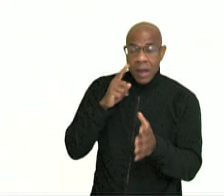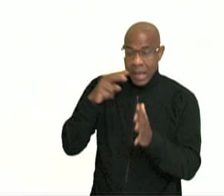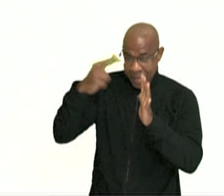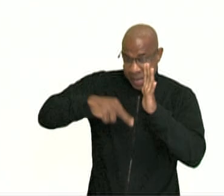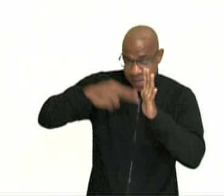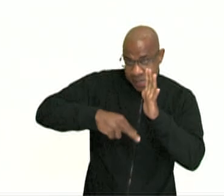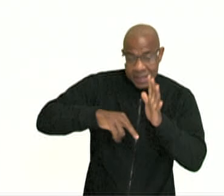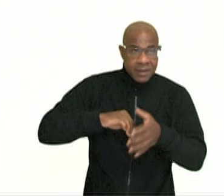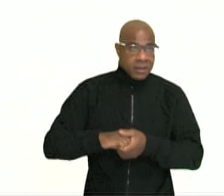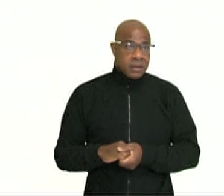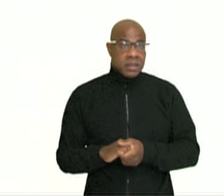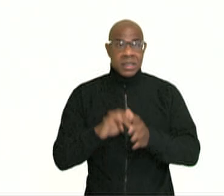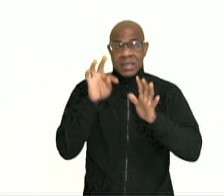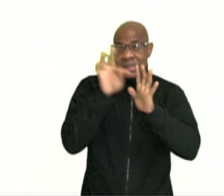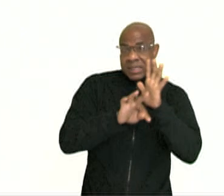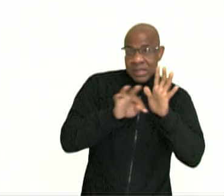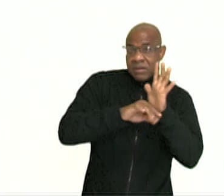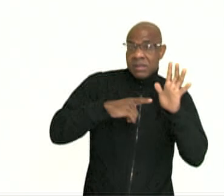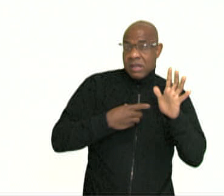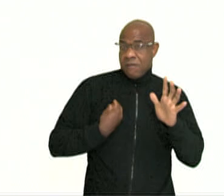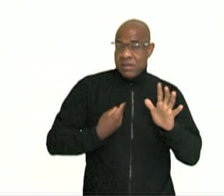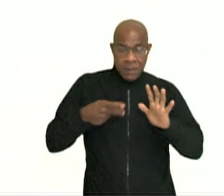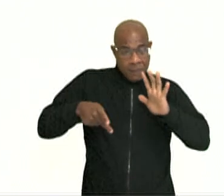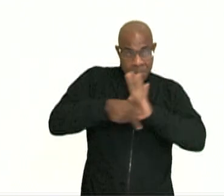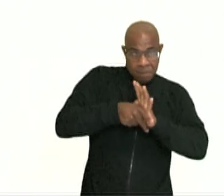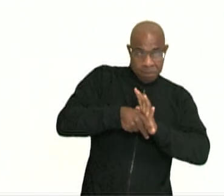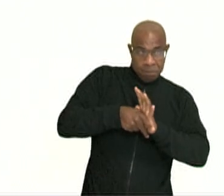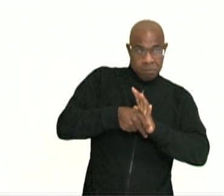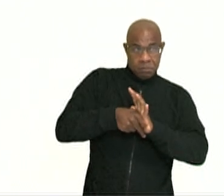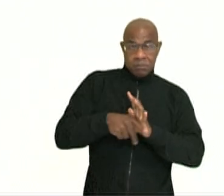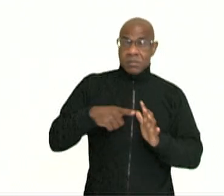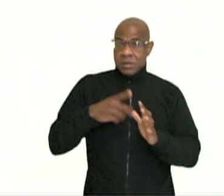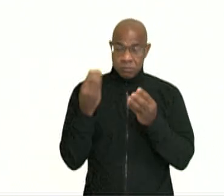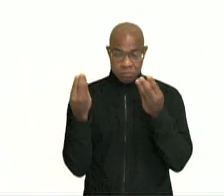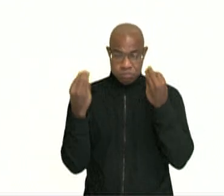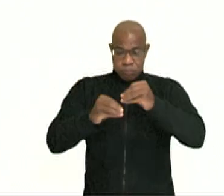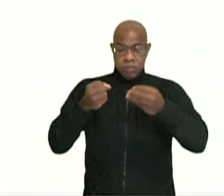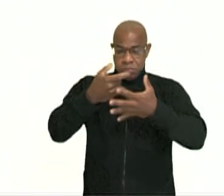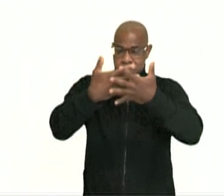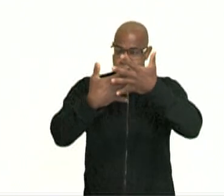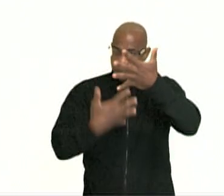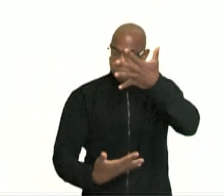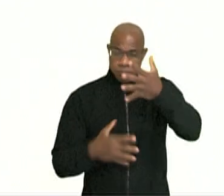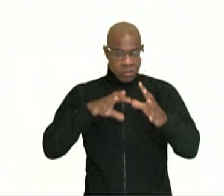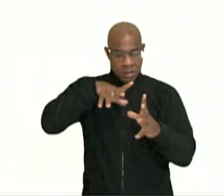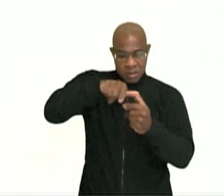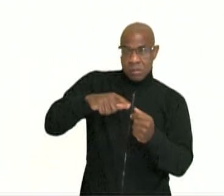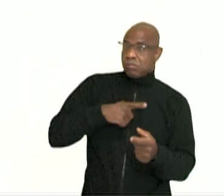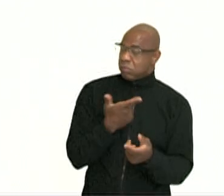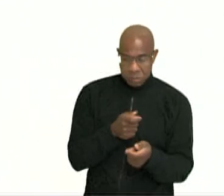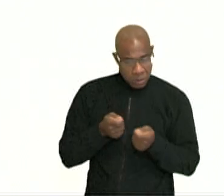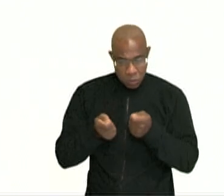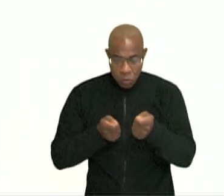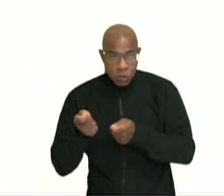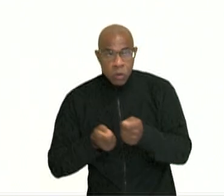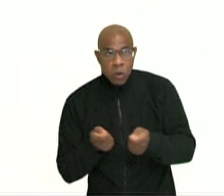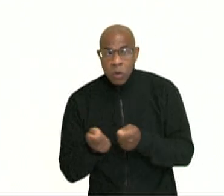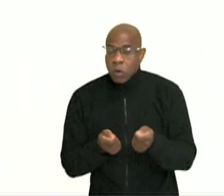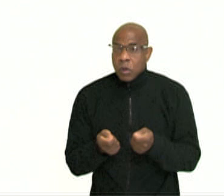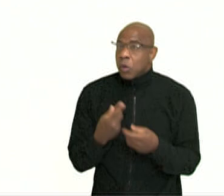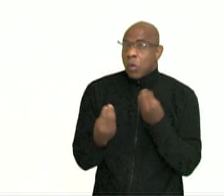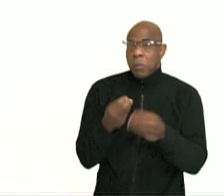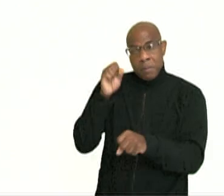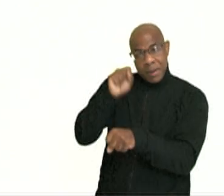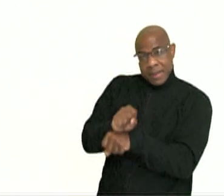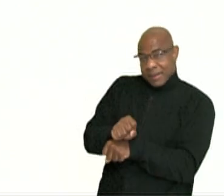Releia. Textos têm vida própria. Uma vez colocados no mundo, não temos mais controle de onde irão